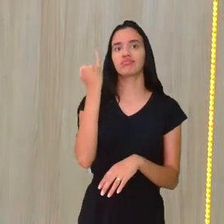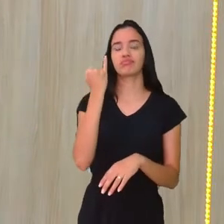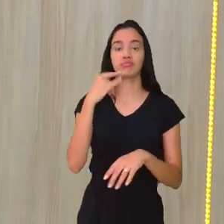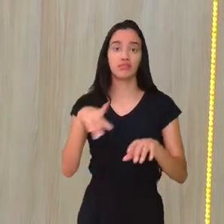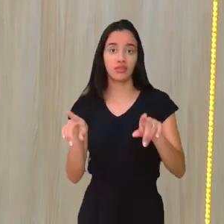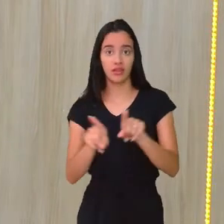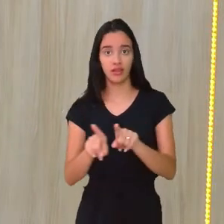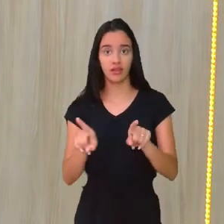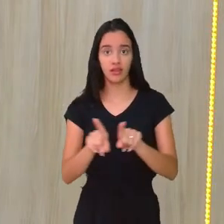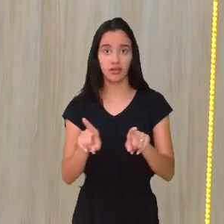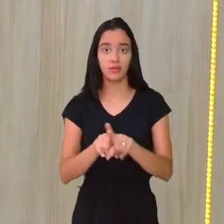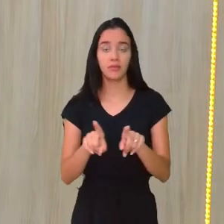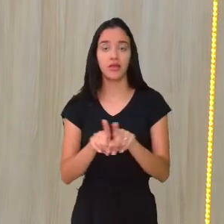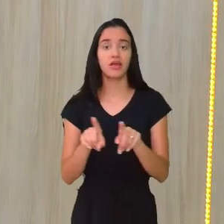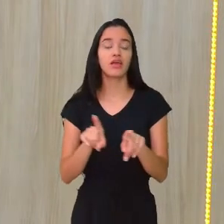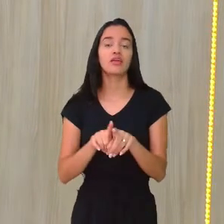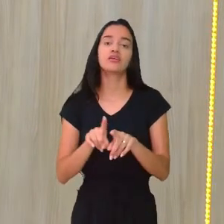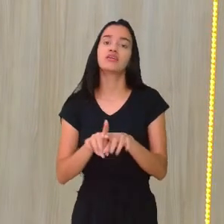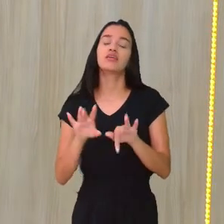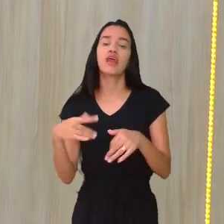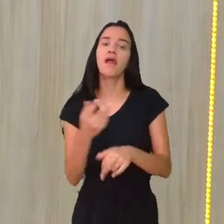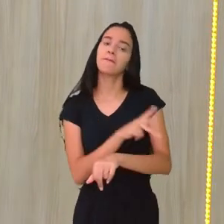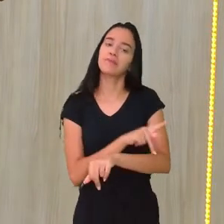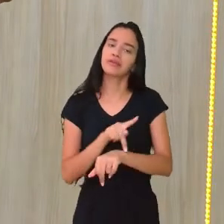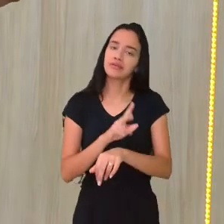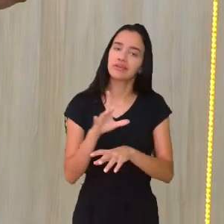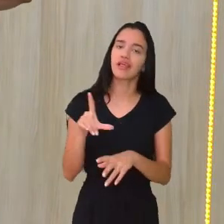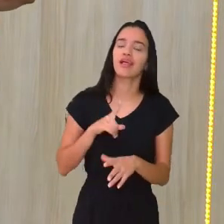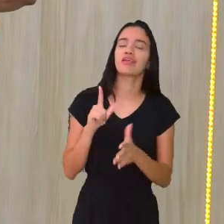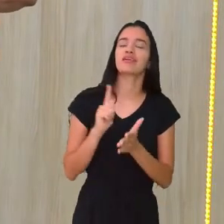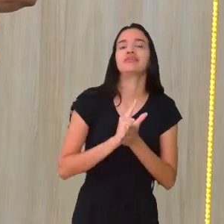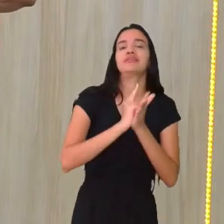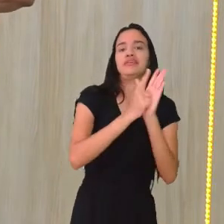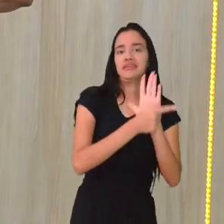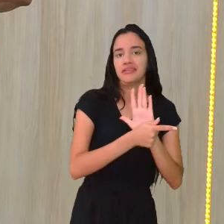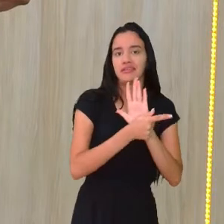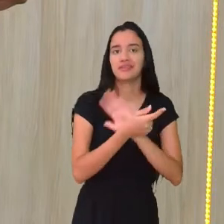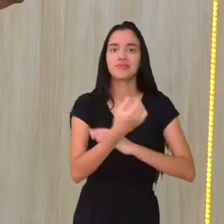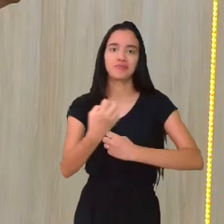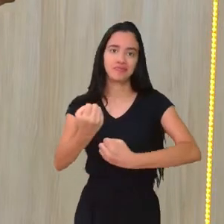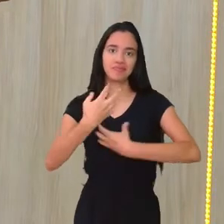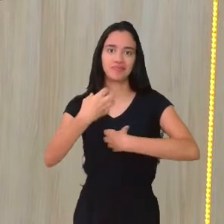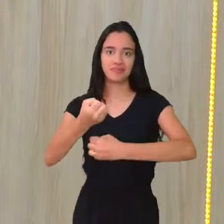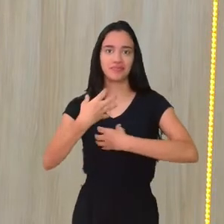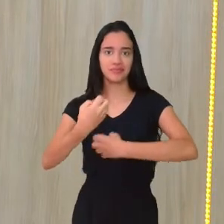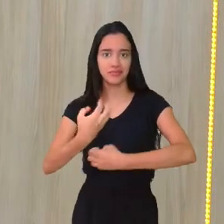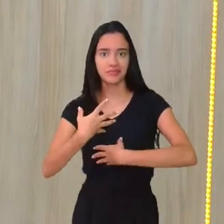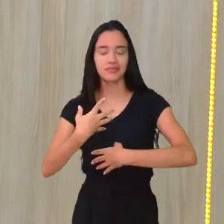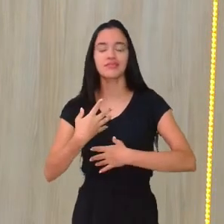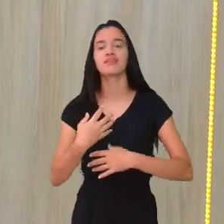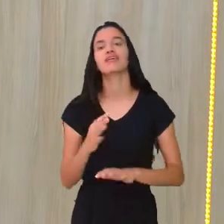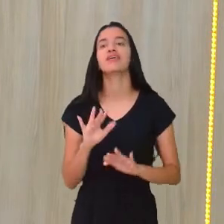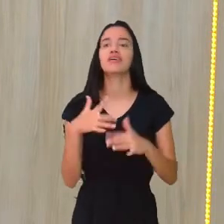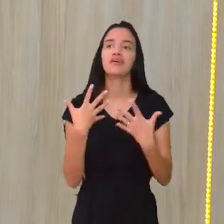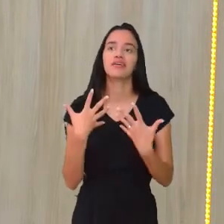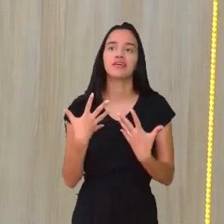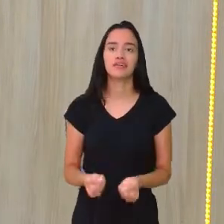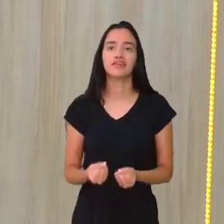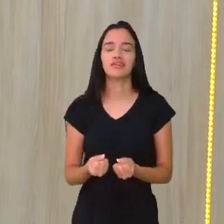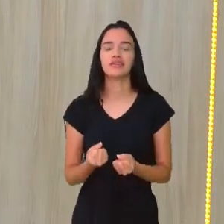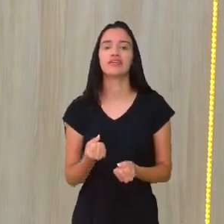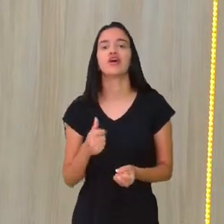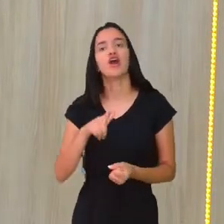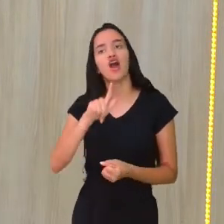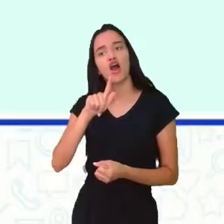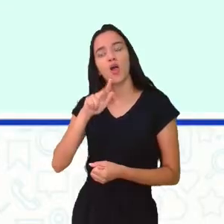é pedagógico, Então, esse gênero, ele tem muito a nos ensinar. Então, vamos lá.